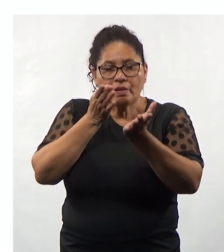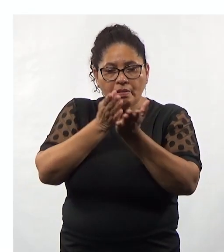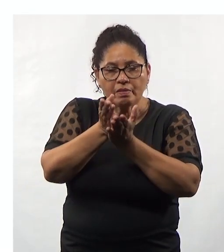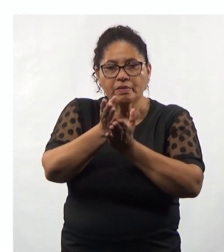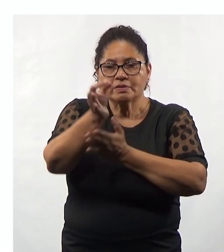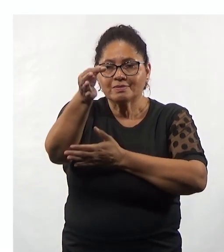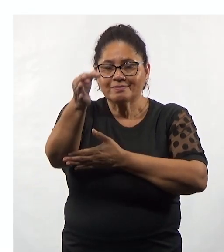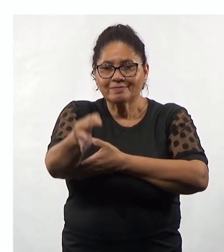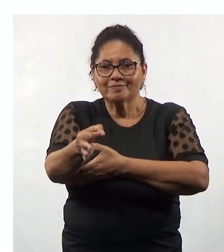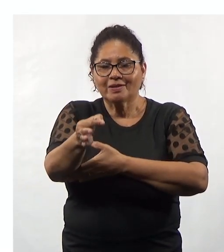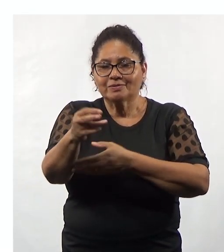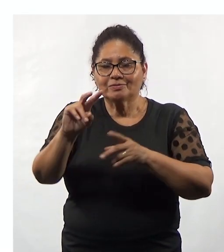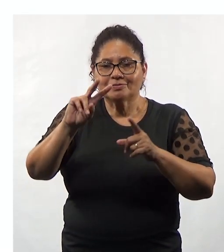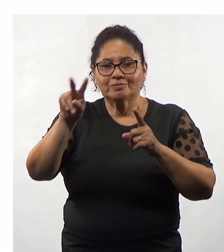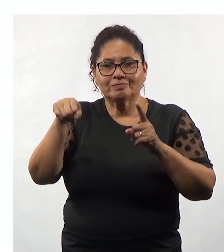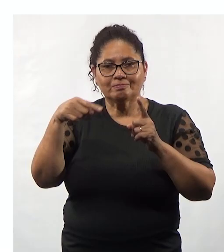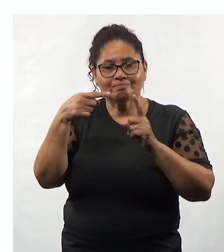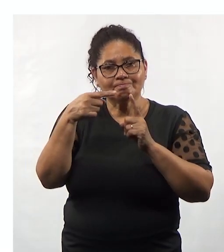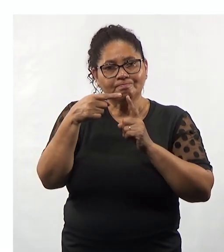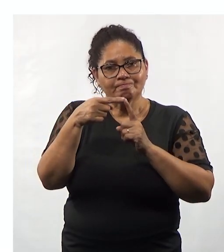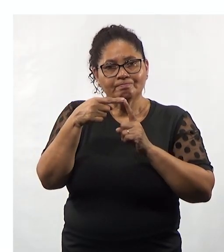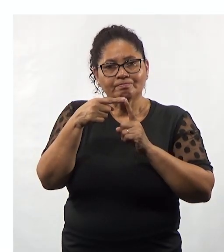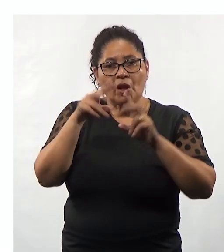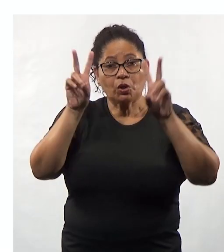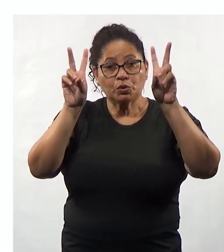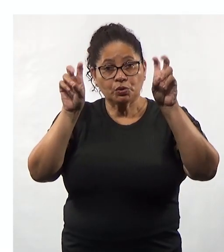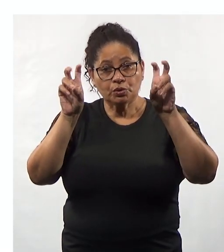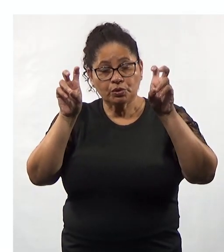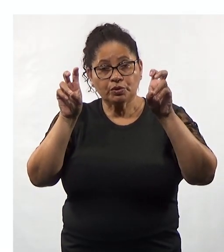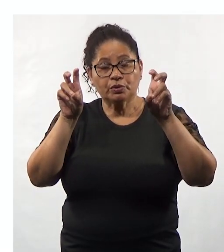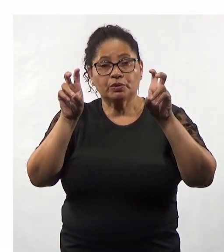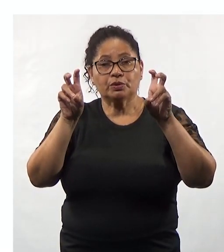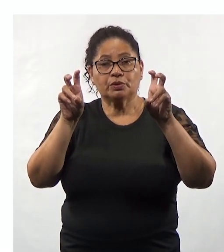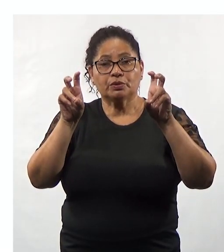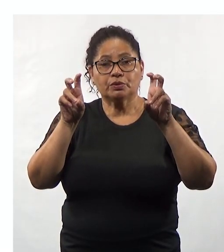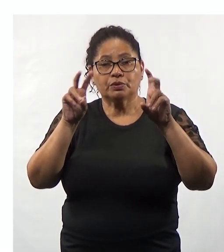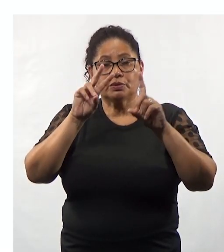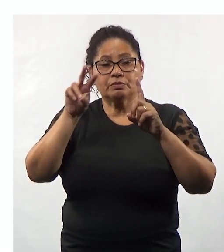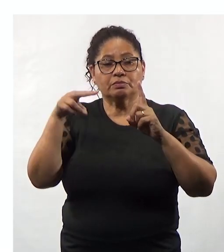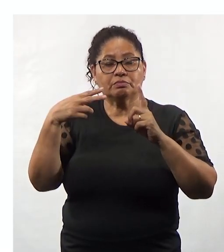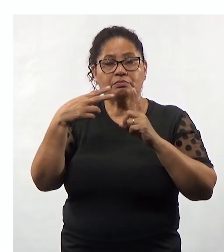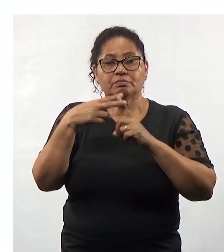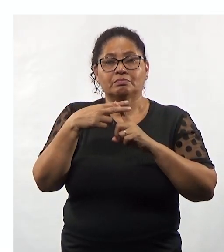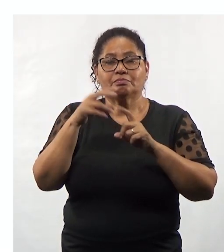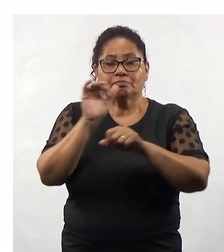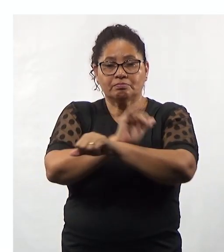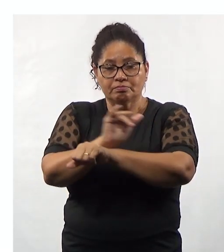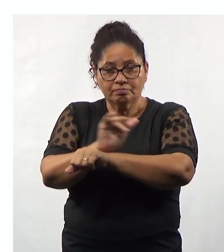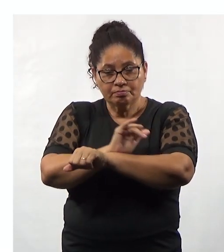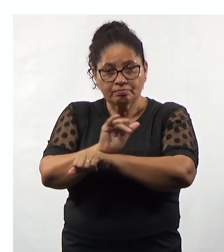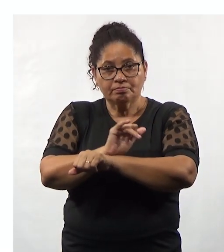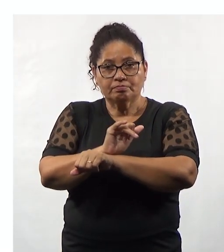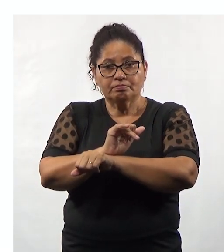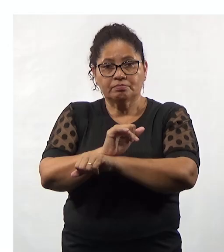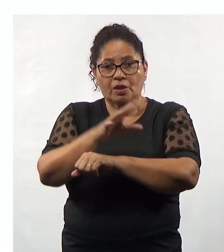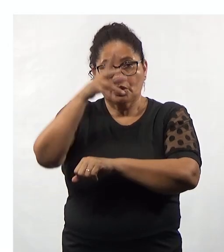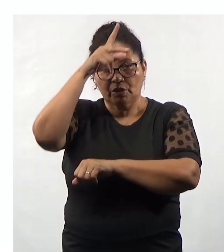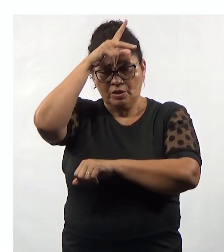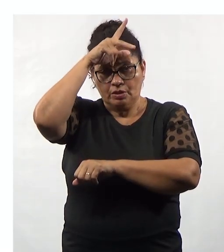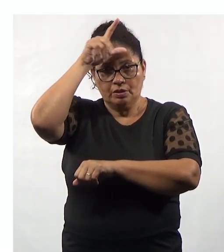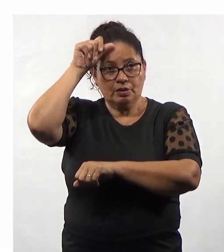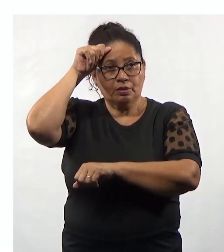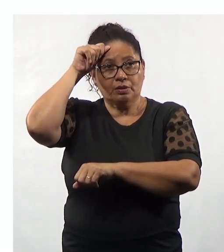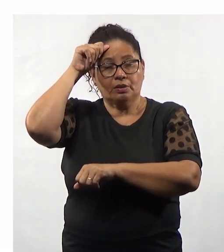alinhados com os objetivos, temas e perspectiva estratégicas da